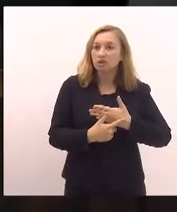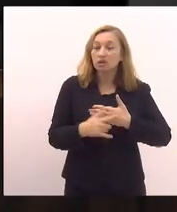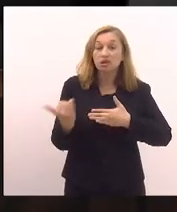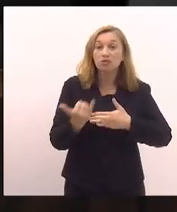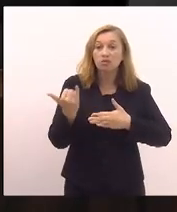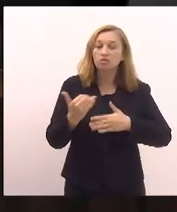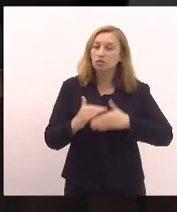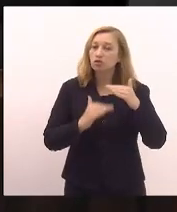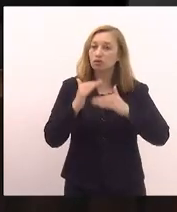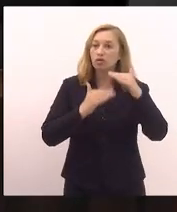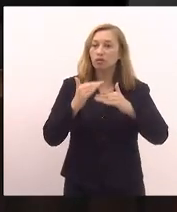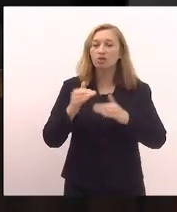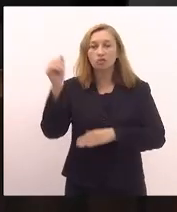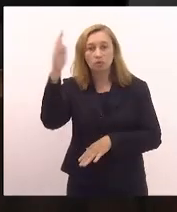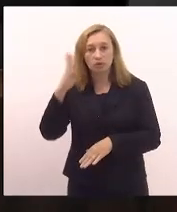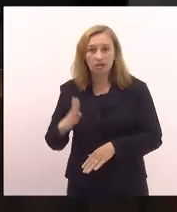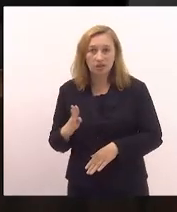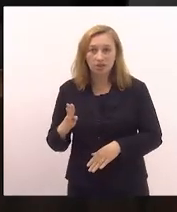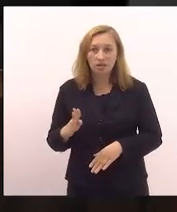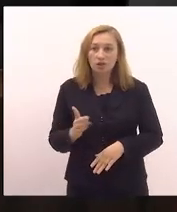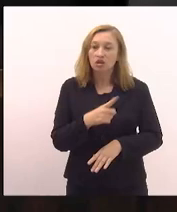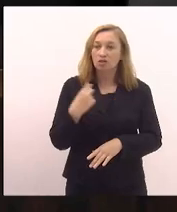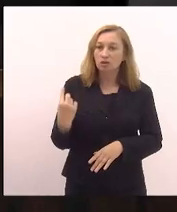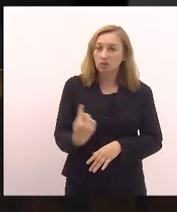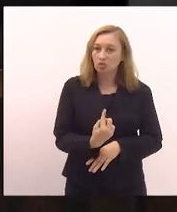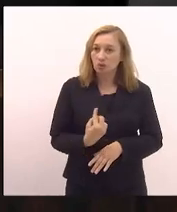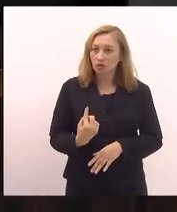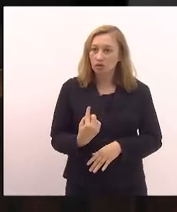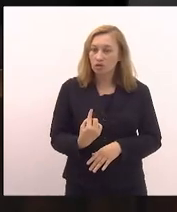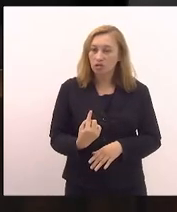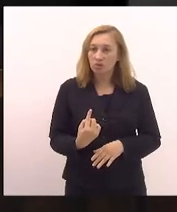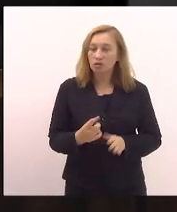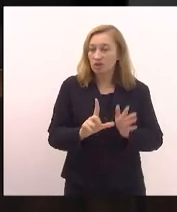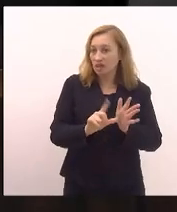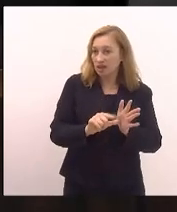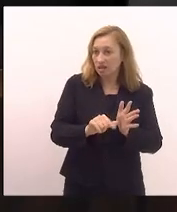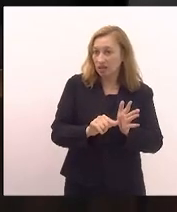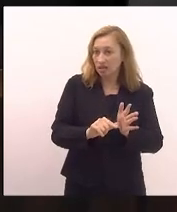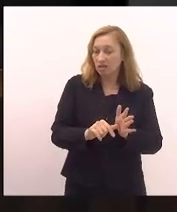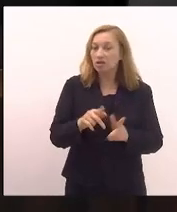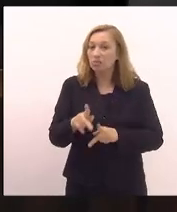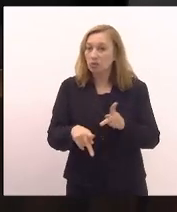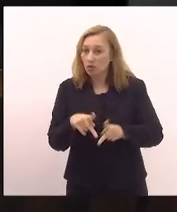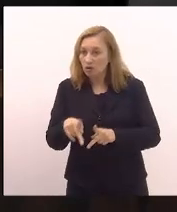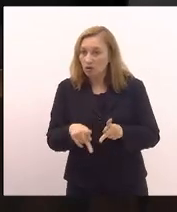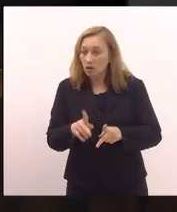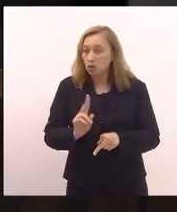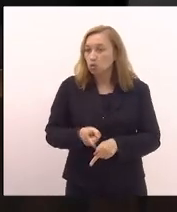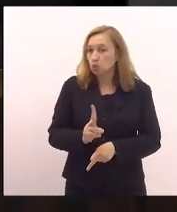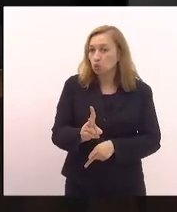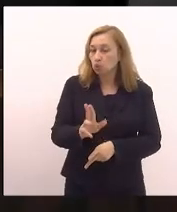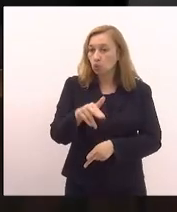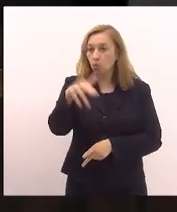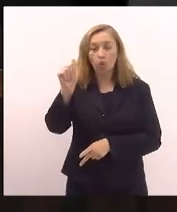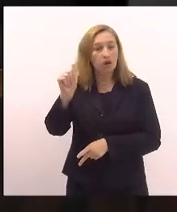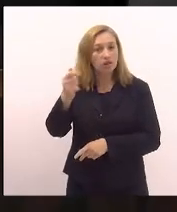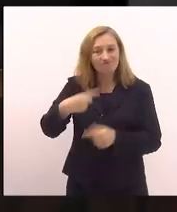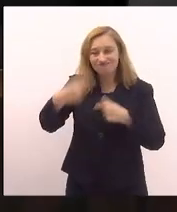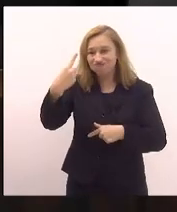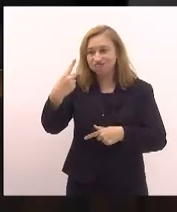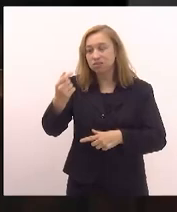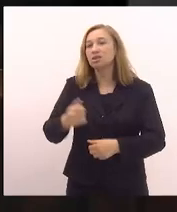preponderante no desenvolvimento do Brasil, nossas mazelas e atrasos enquanto povo nunca serão